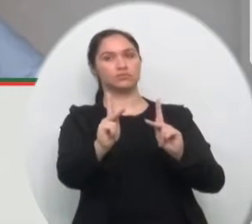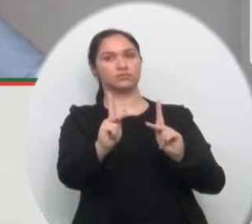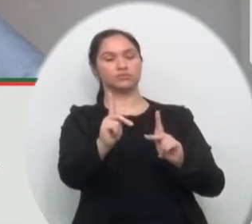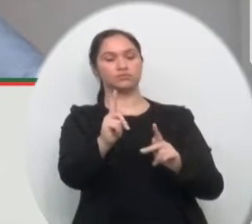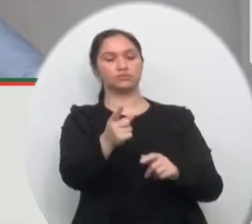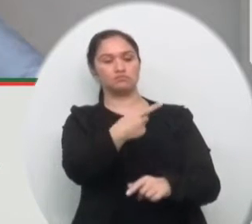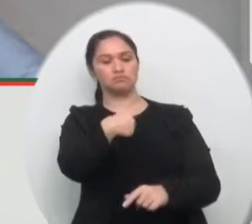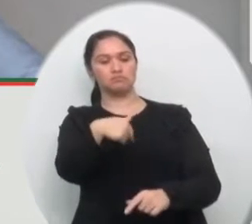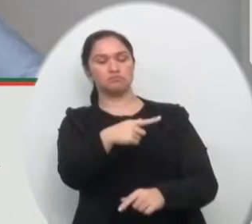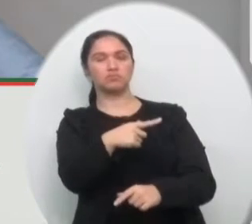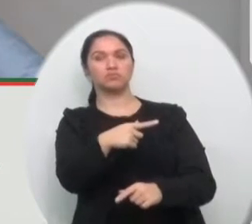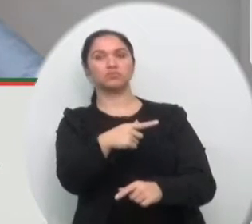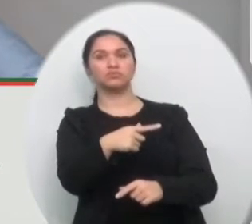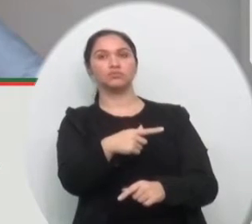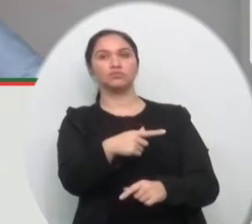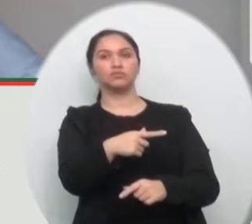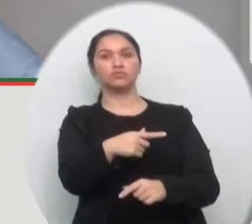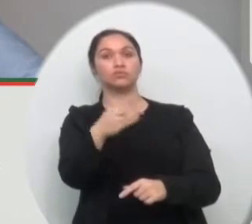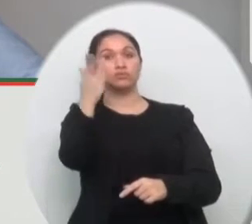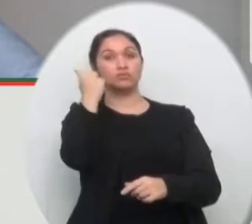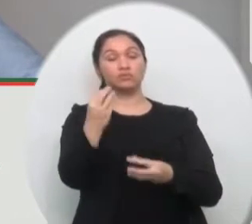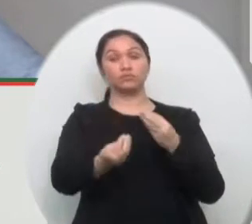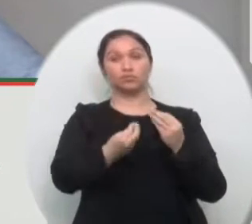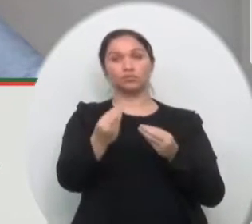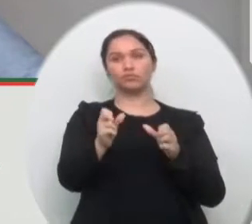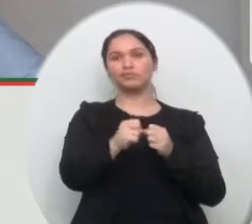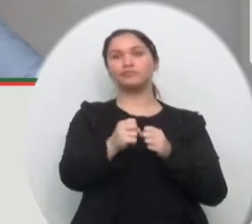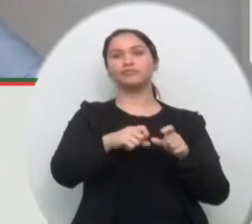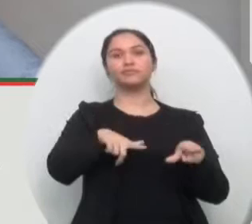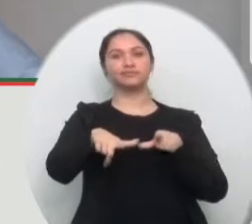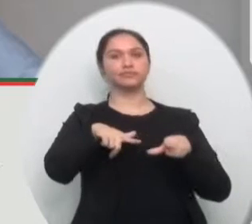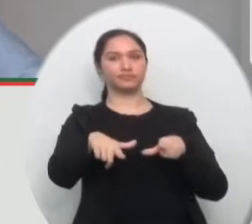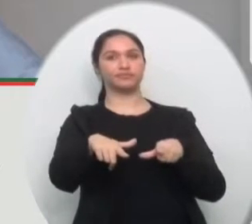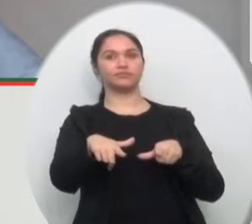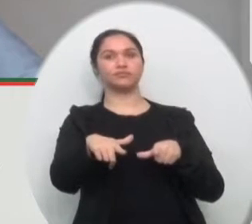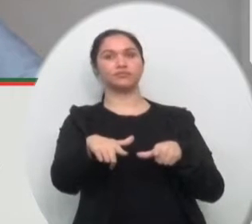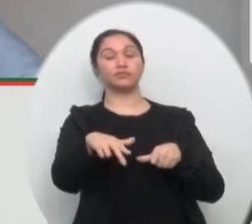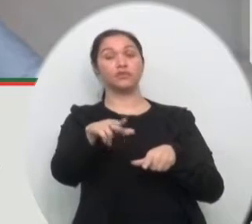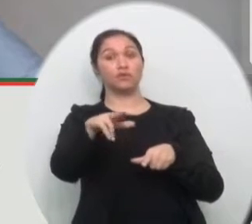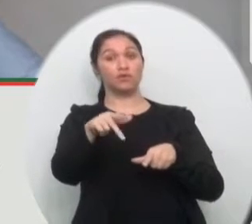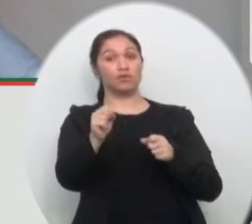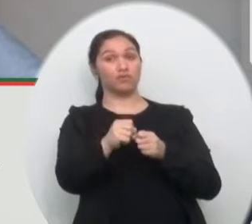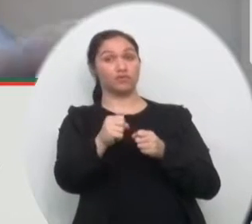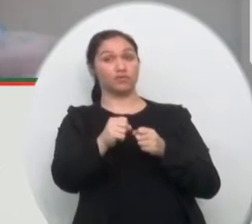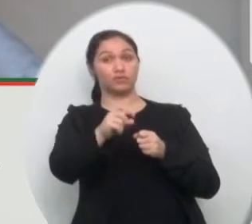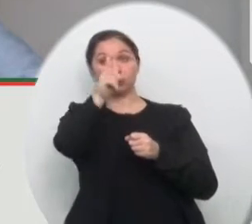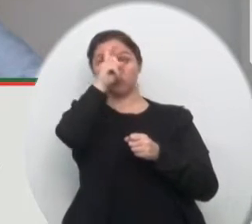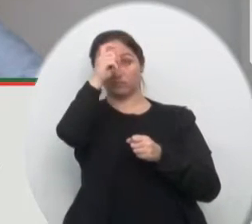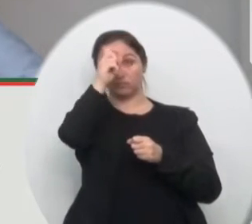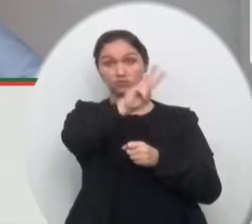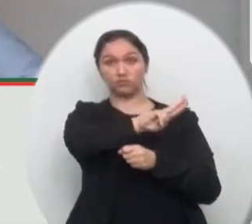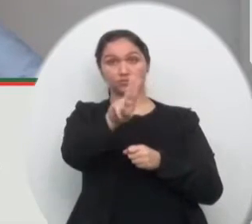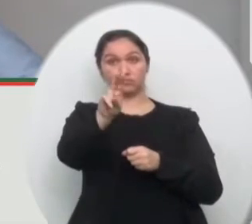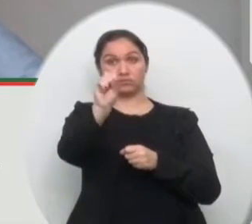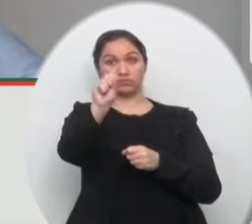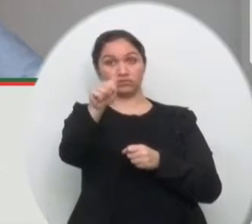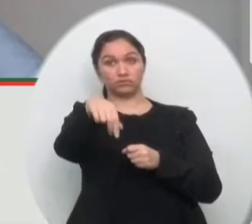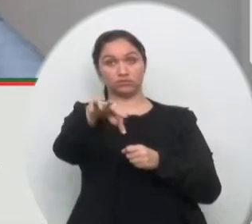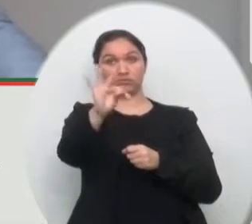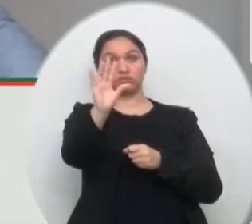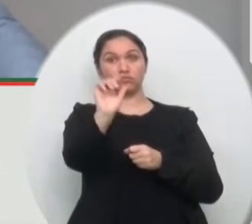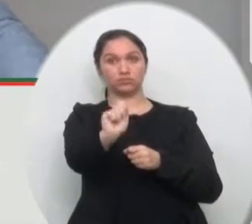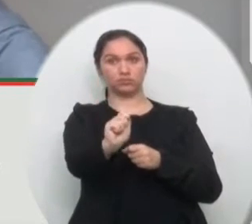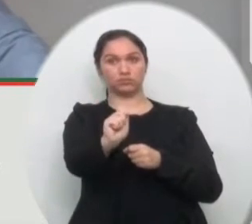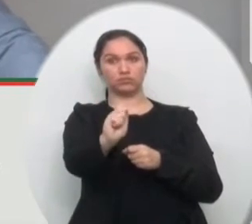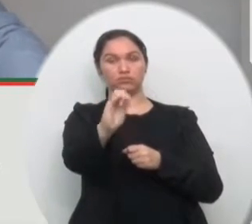verificando a eficiência, assim como foi realizado com o Hospital Santa Catarina ao longo do tempo. Não